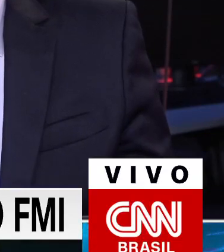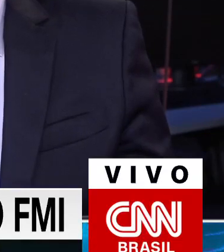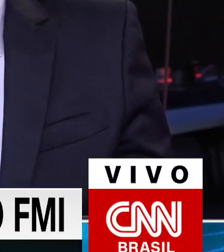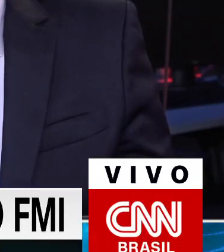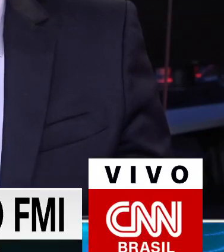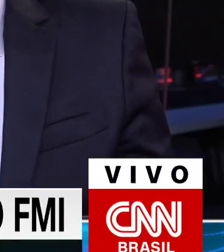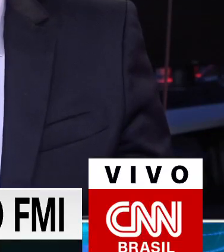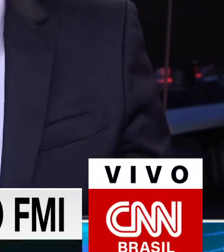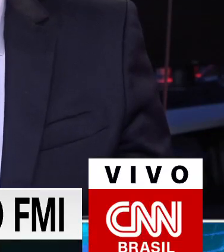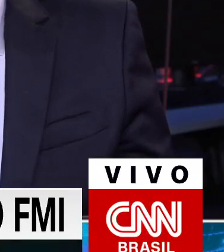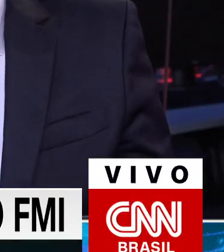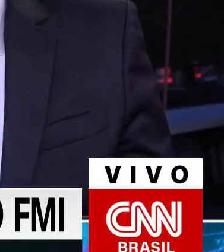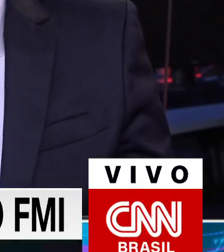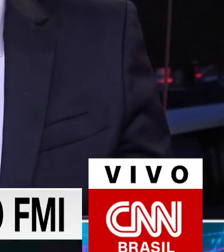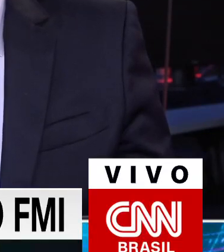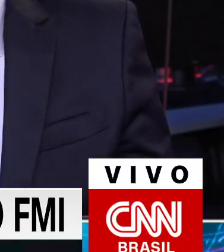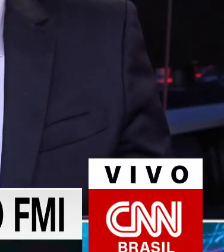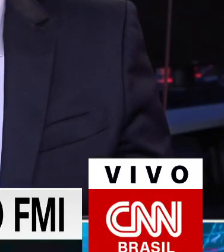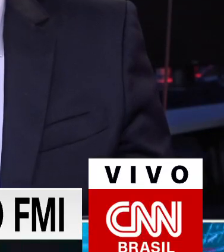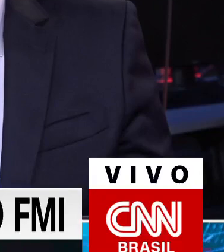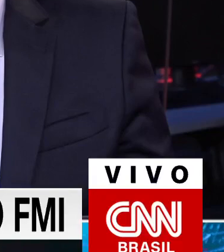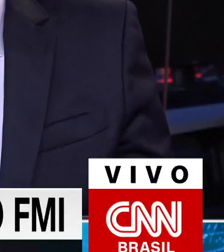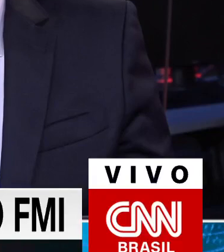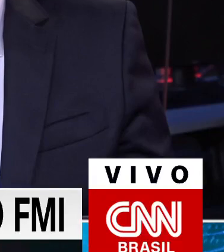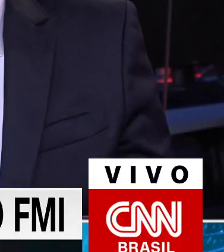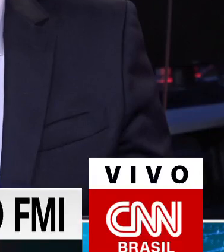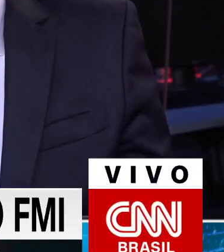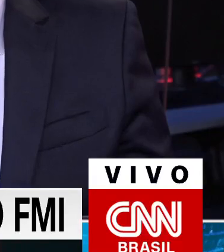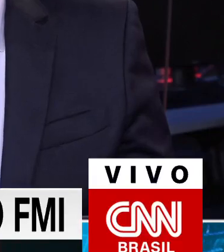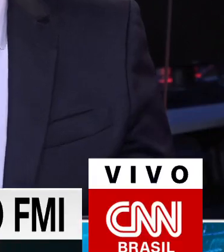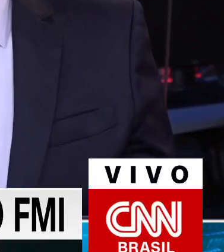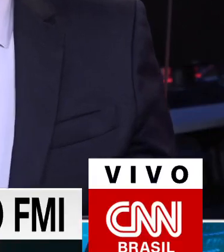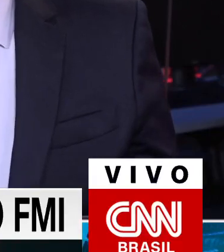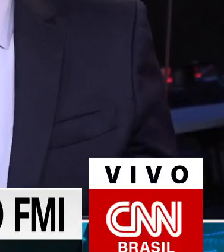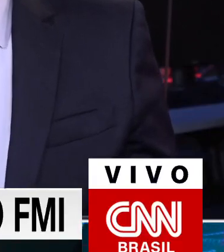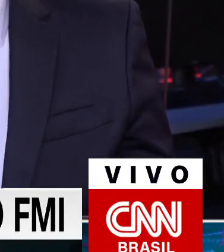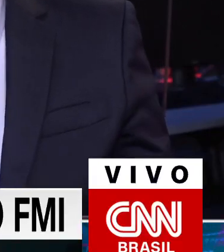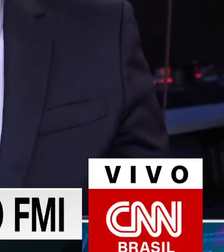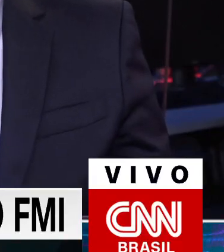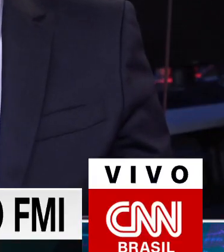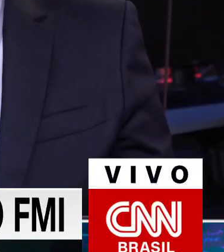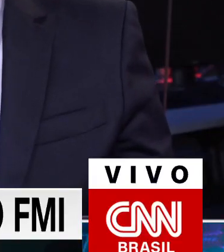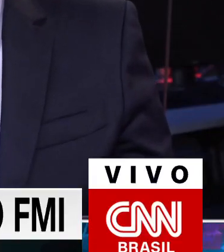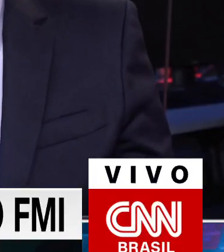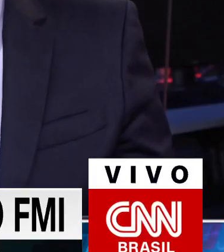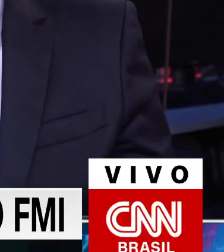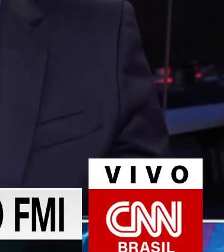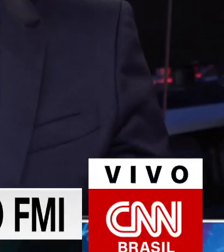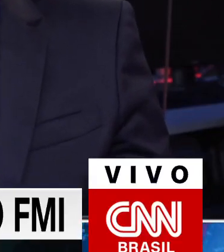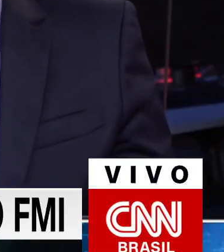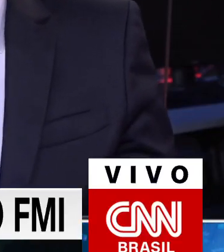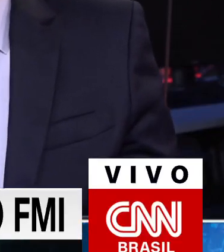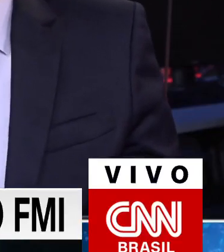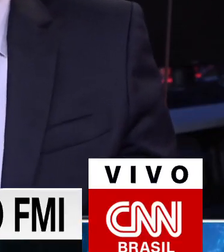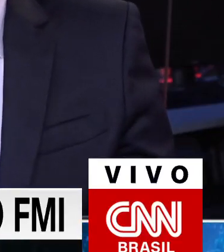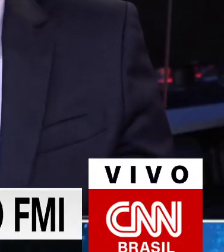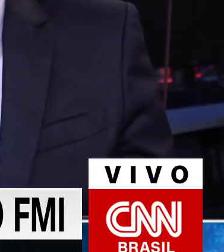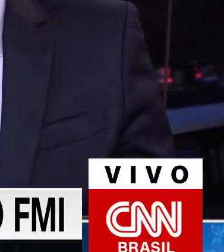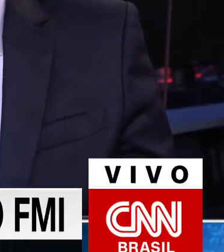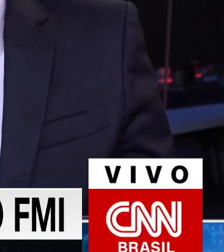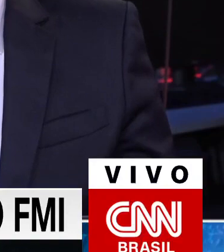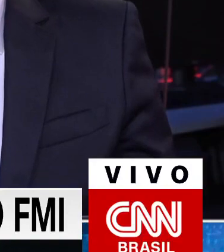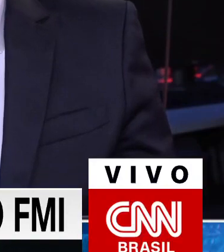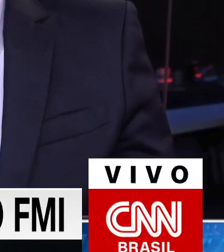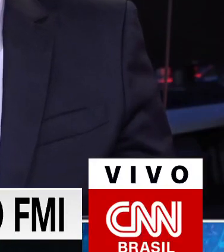que o FMI tinha feito para ajudar o Macri a se reeleger. Meu querido, vou deixar